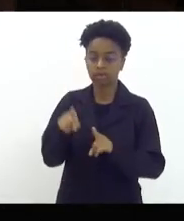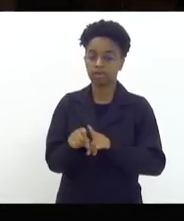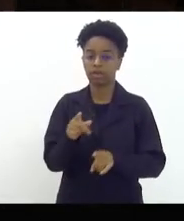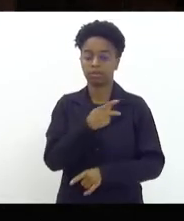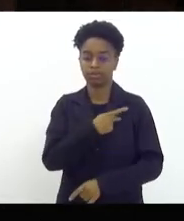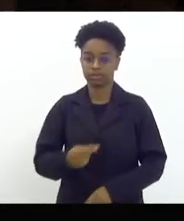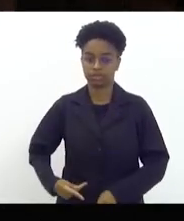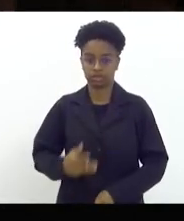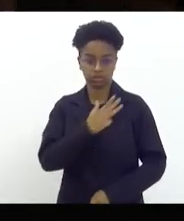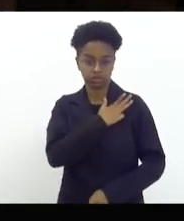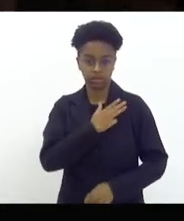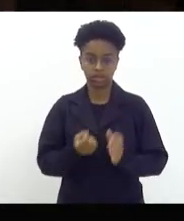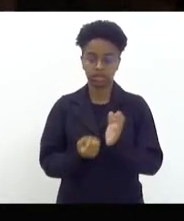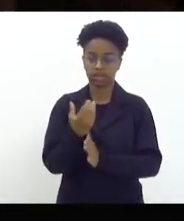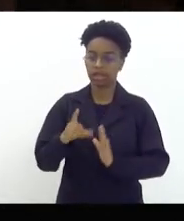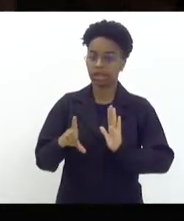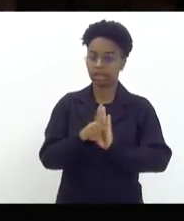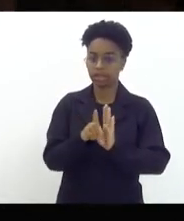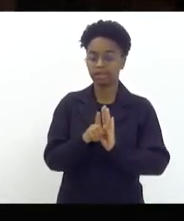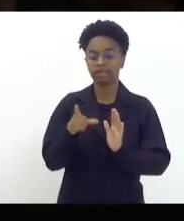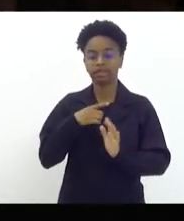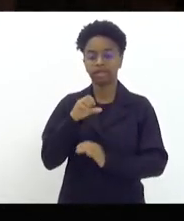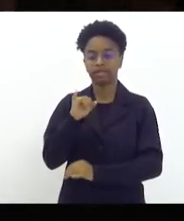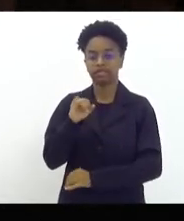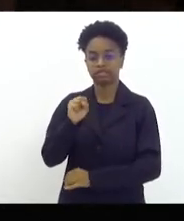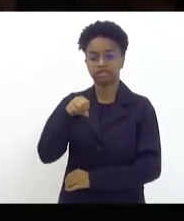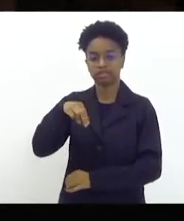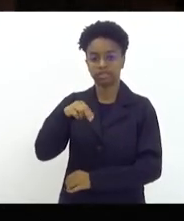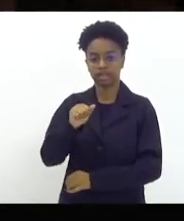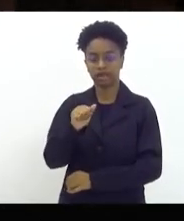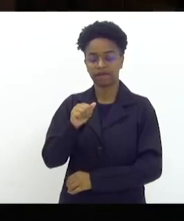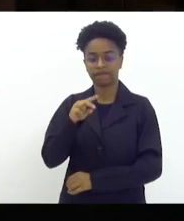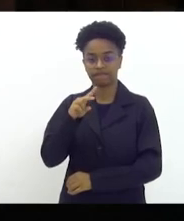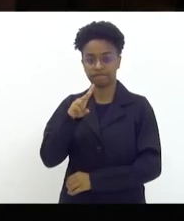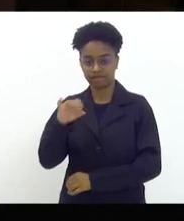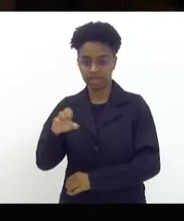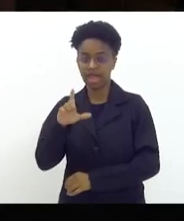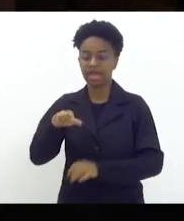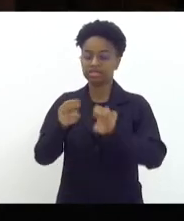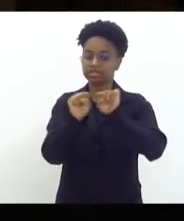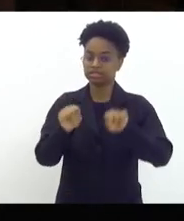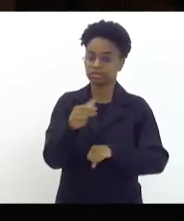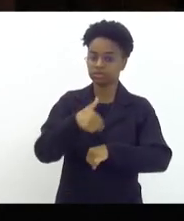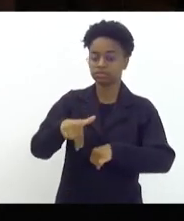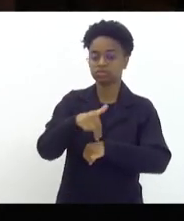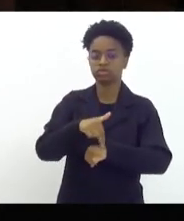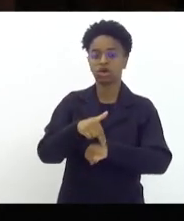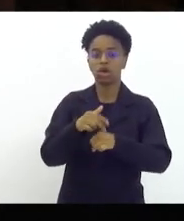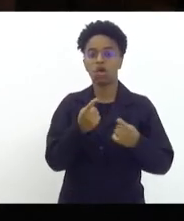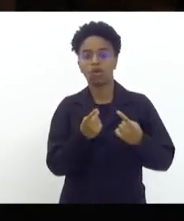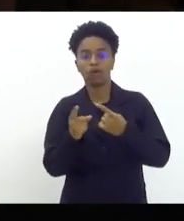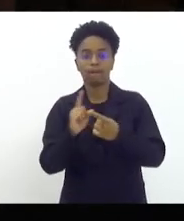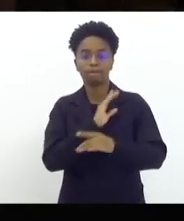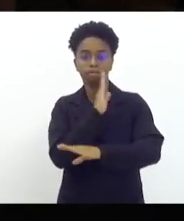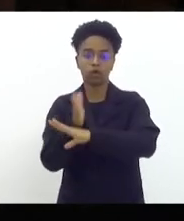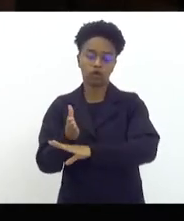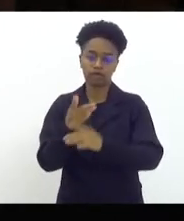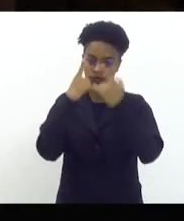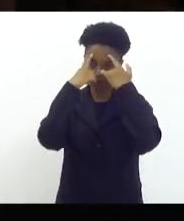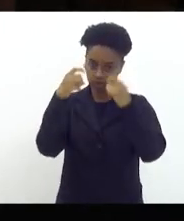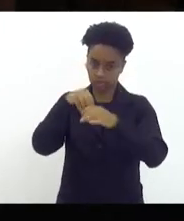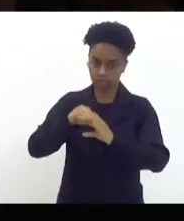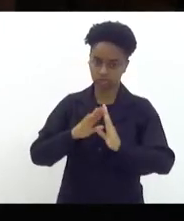Lula sancionou a lei que cria os nave que é o Sistema Nacional de acompanhamento Combate à violência nas escolas e